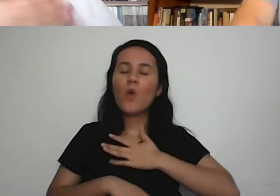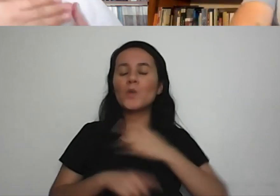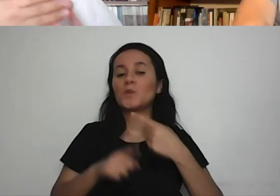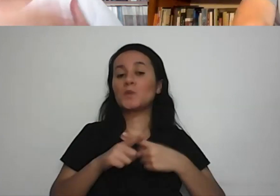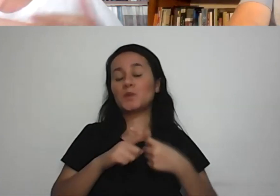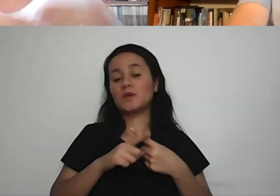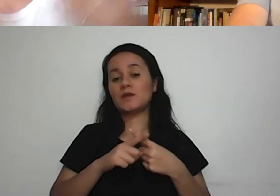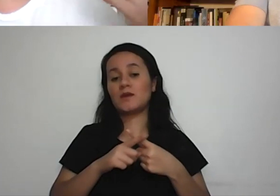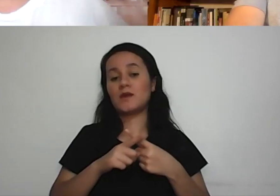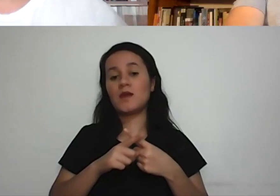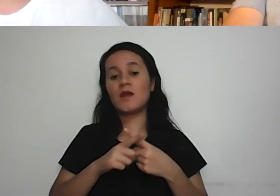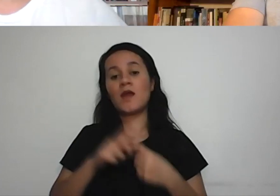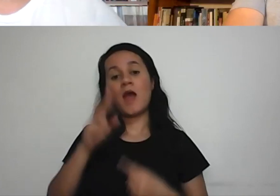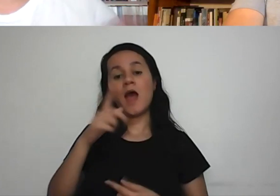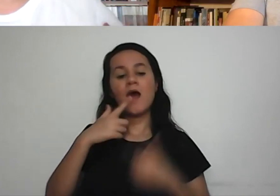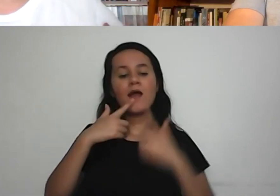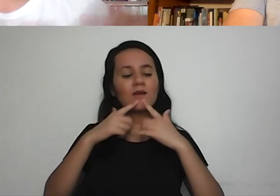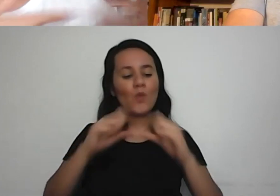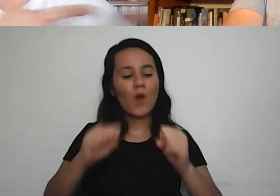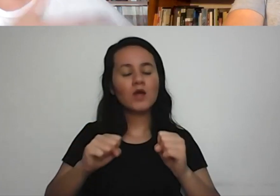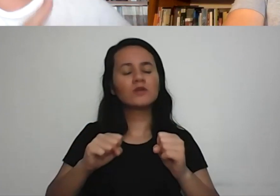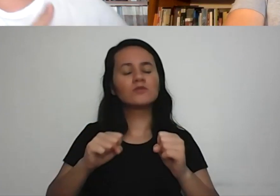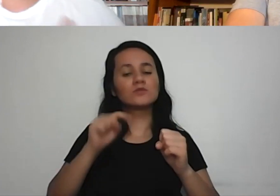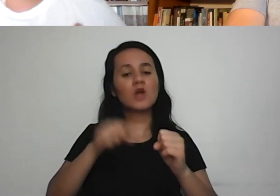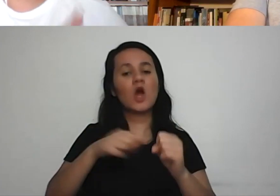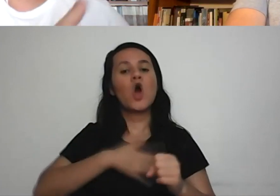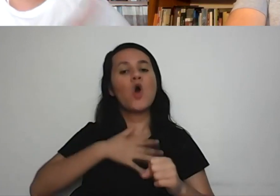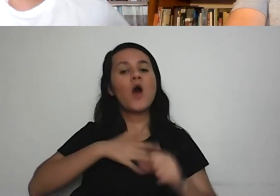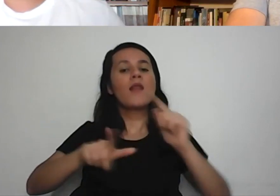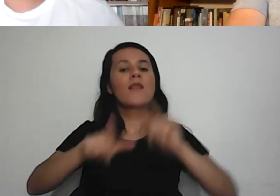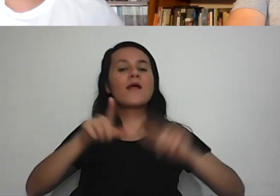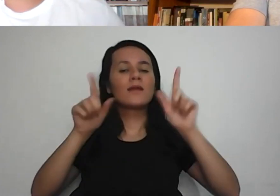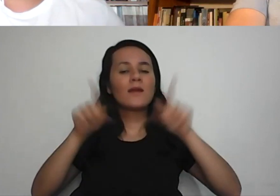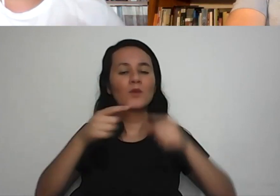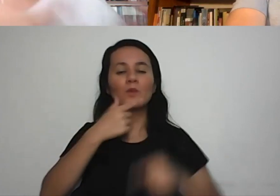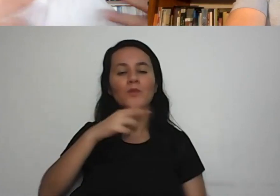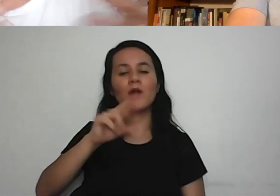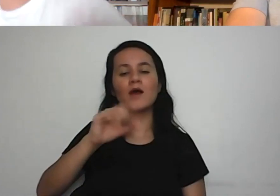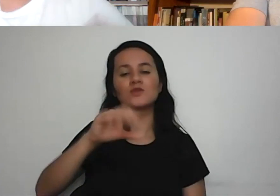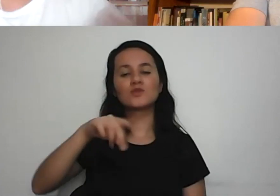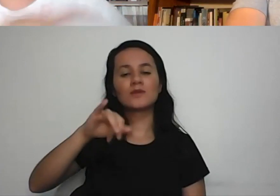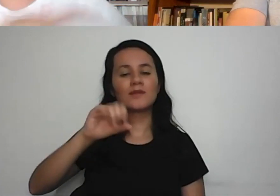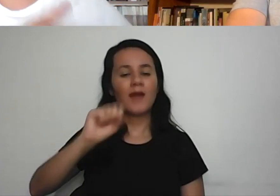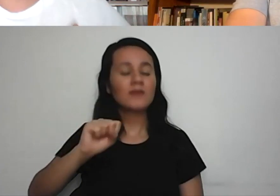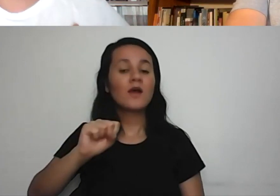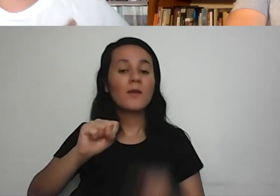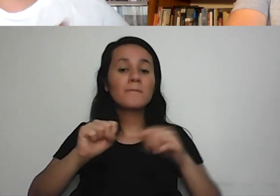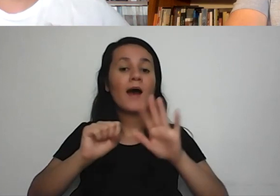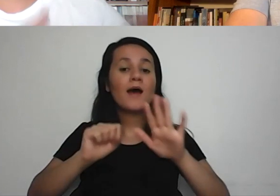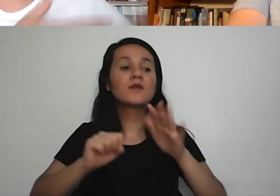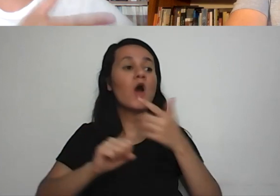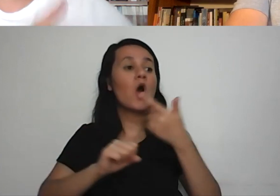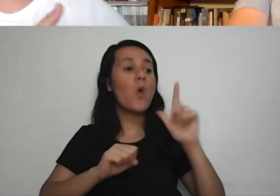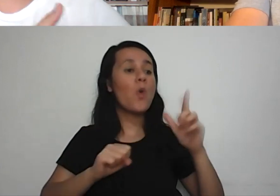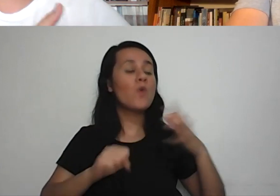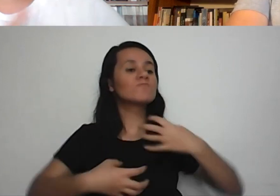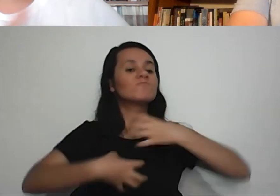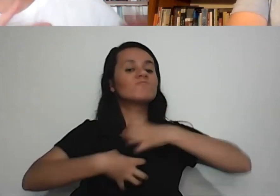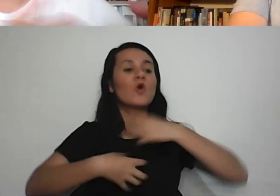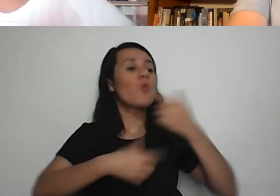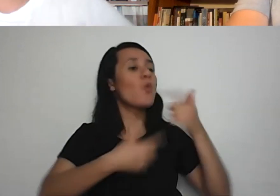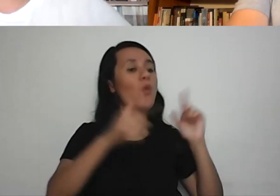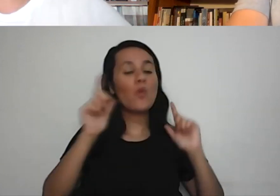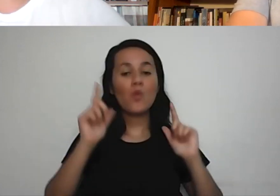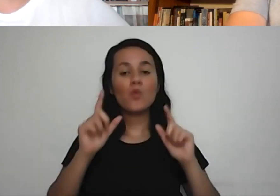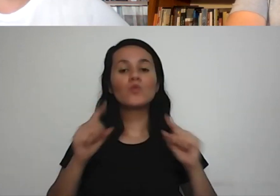essa ideia da linguagem, né, que gosta, a letras racionais é muito refinada, mas por um outro sentido, por outros lados, né, e